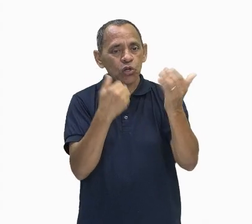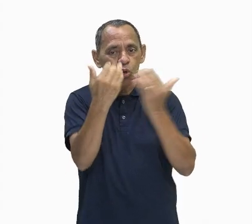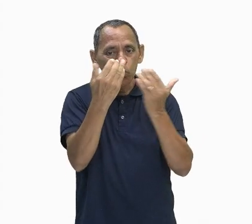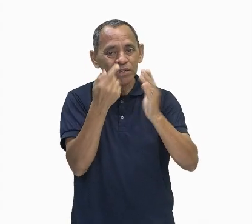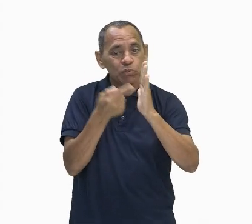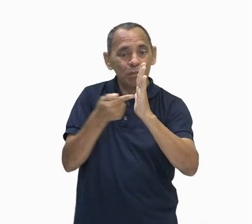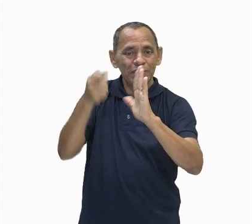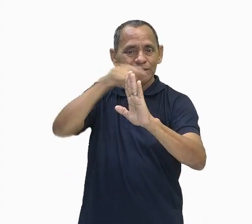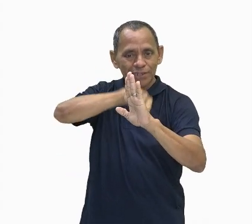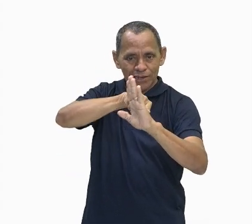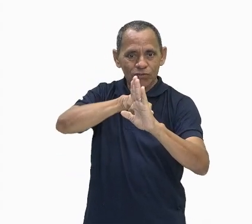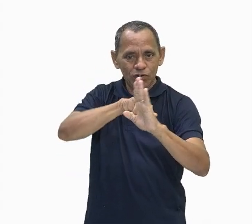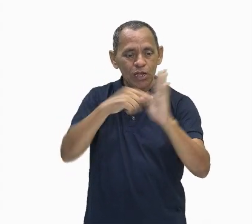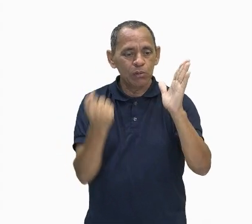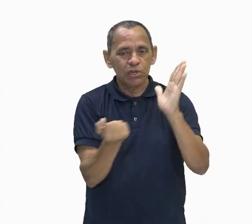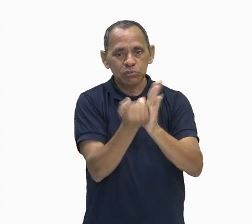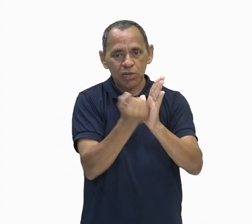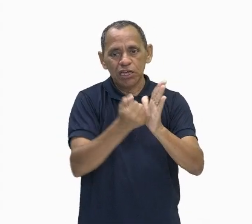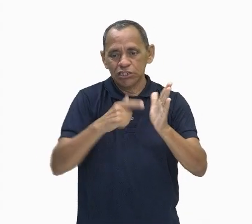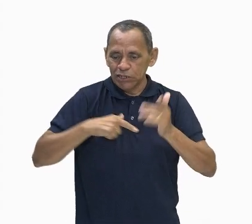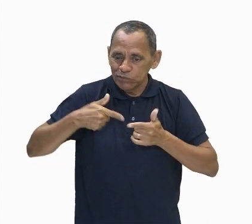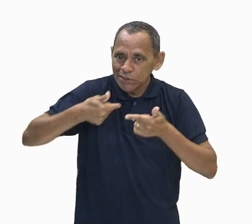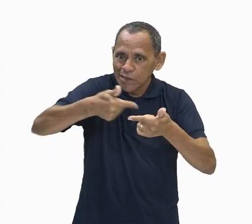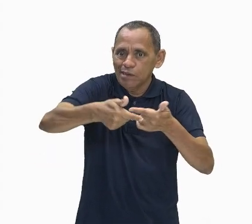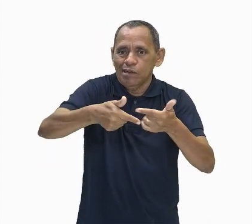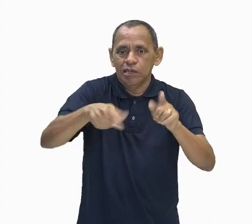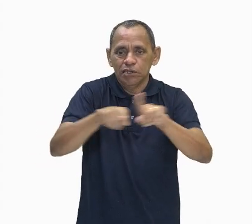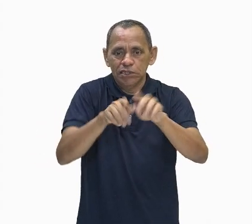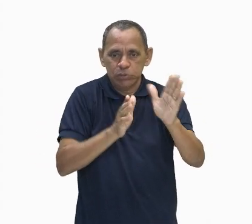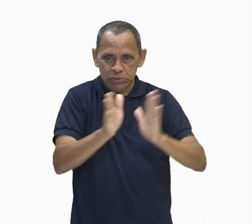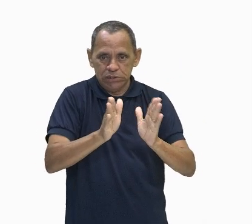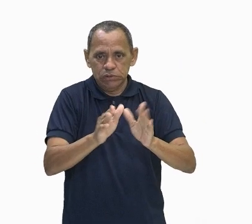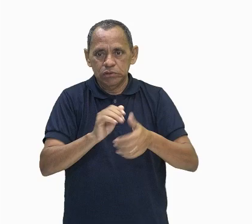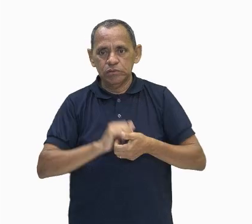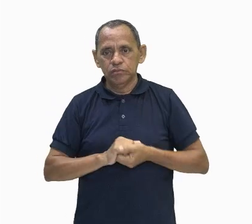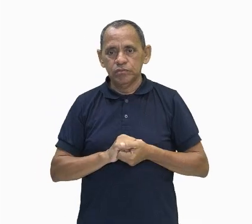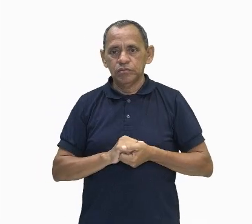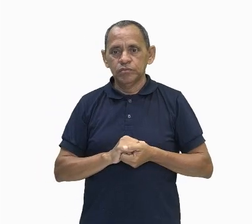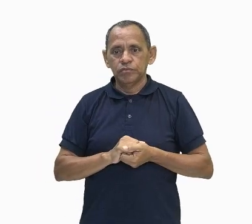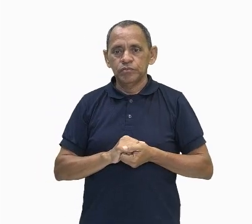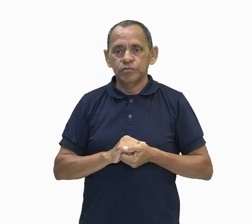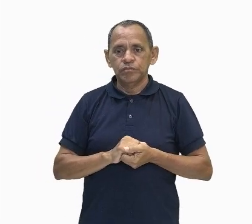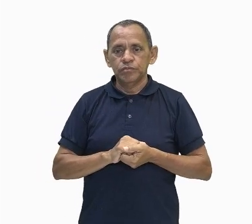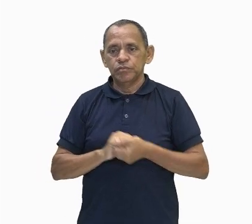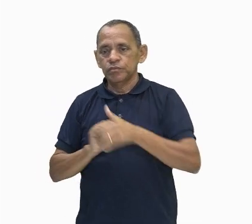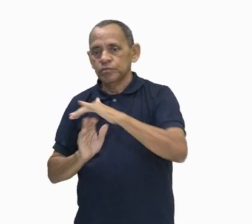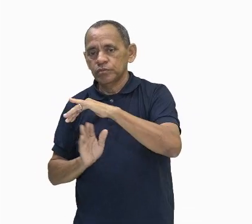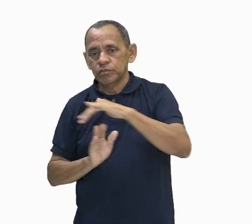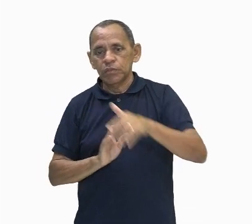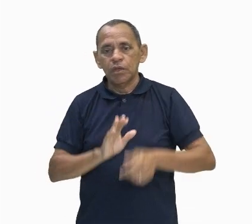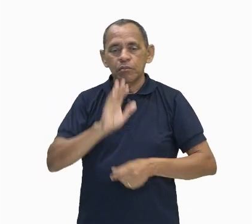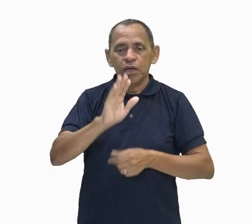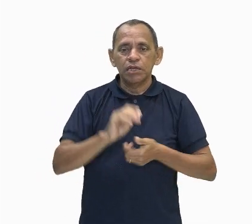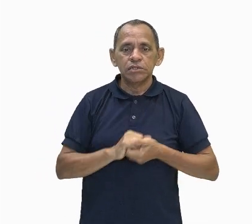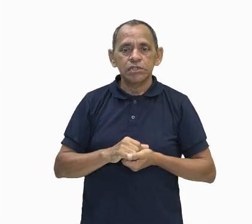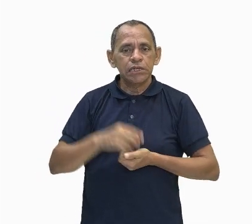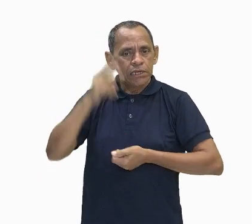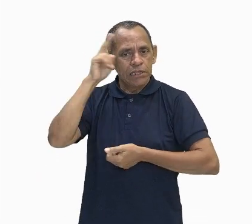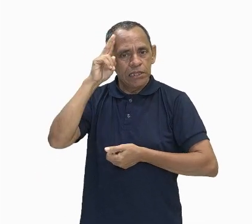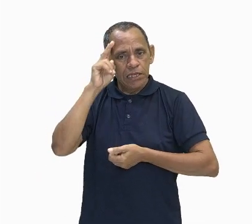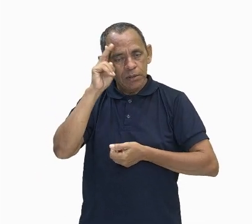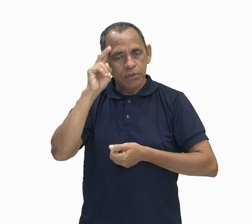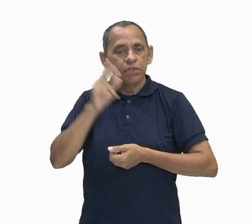para as feridas que esta guerra deixou, não é? E aí seguindo, mas não se esqueçam